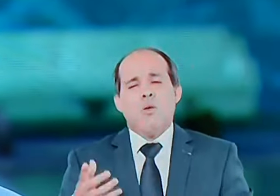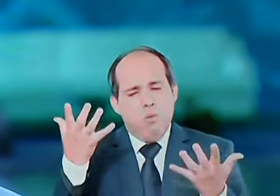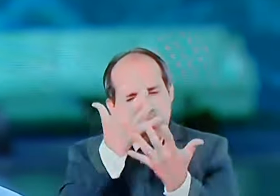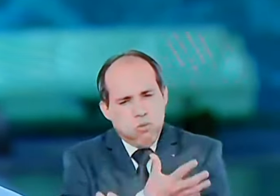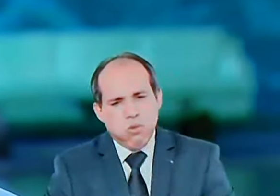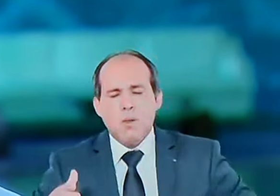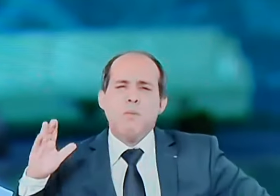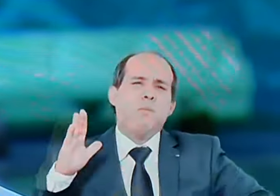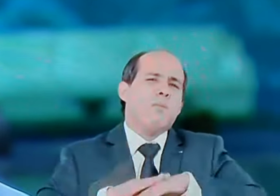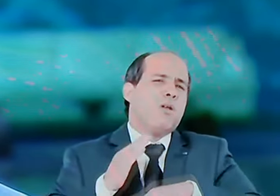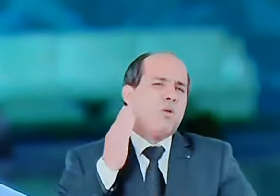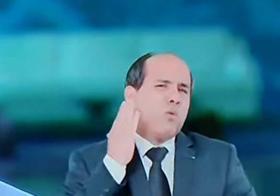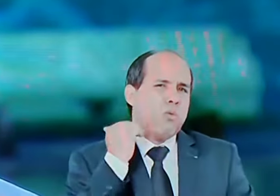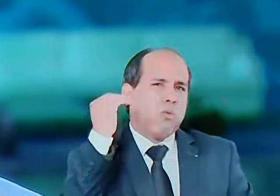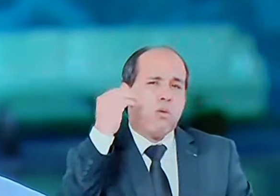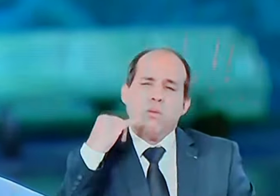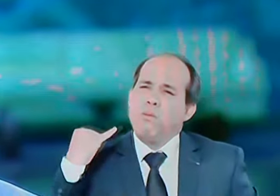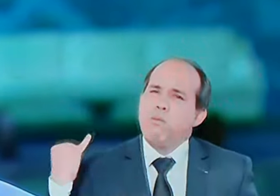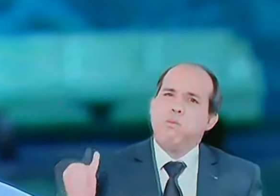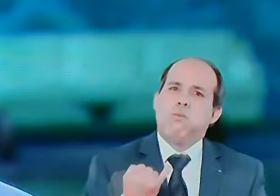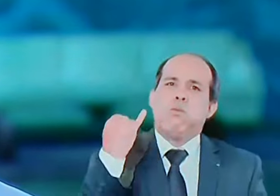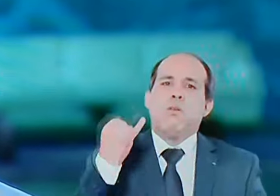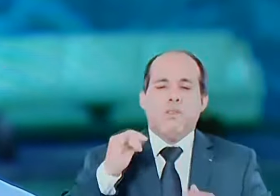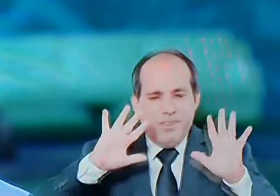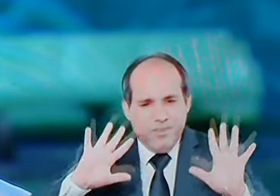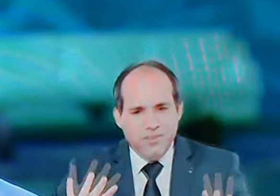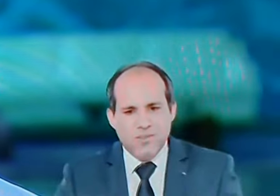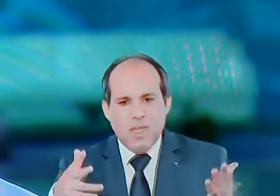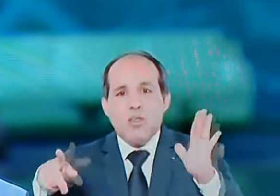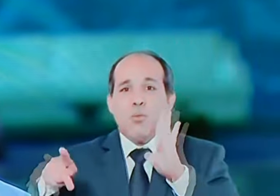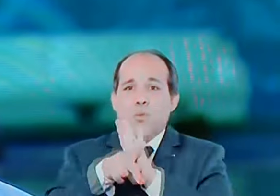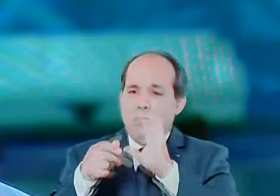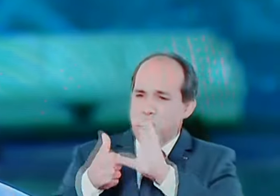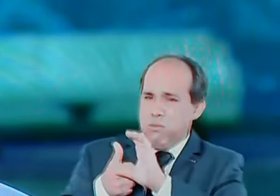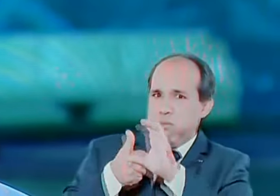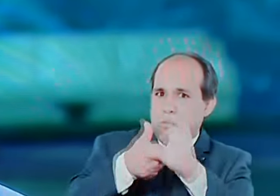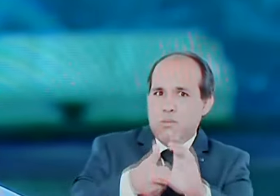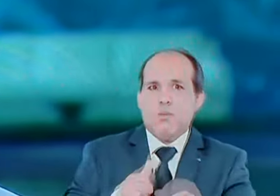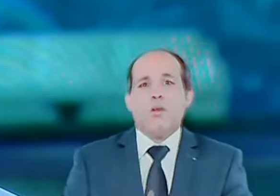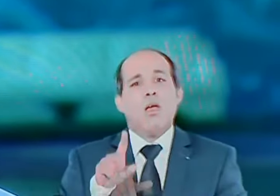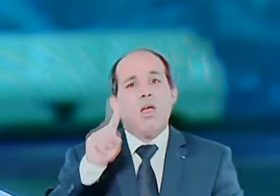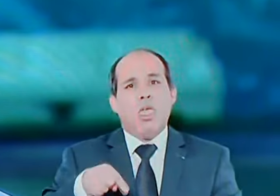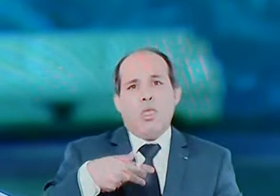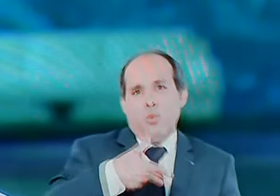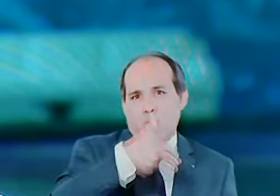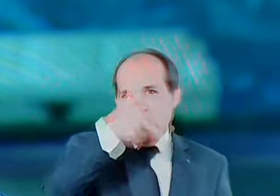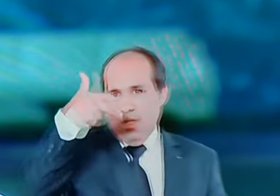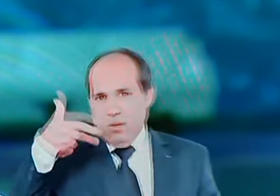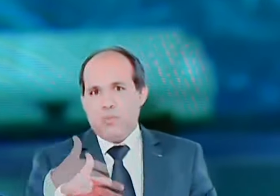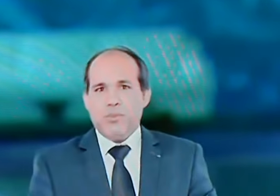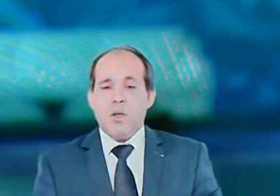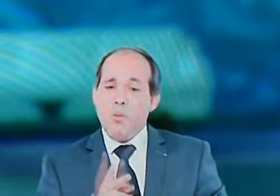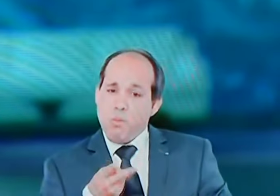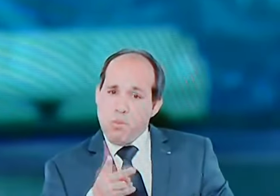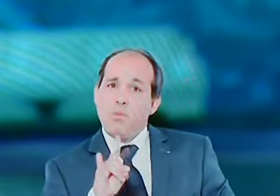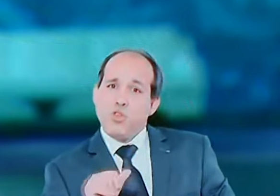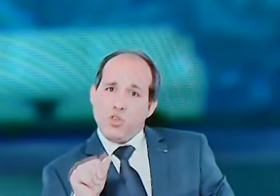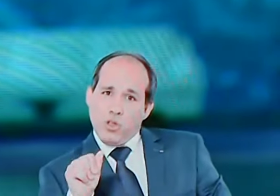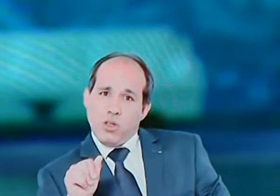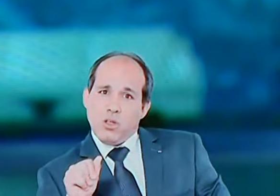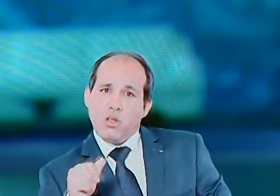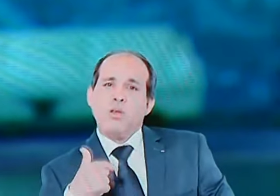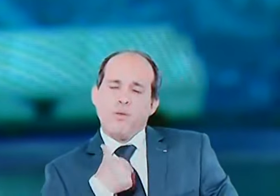celebraremos uma das maiores e mais importantes festas do cristianismo, o Natal. Nessa